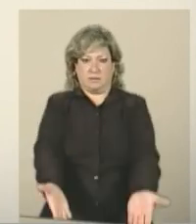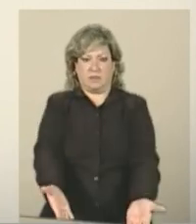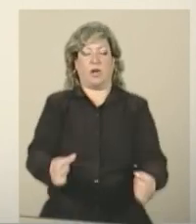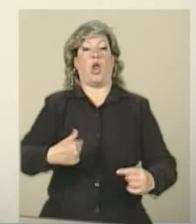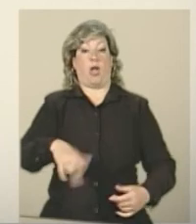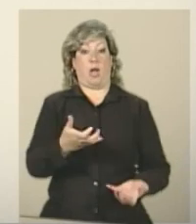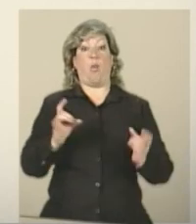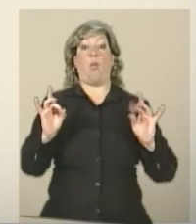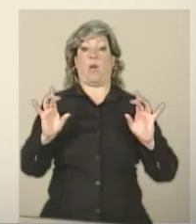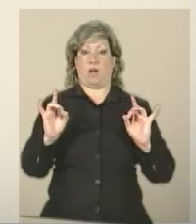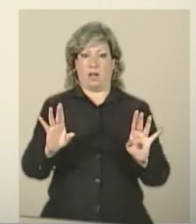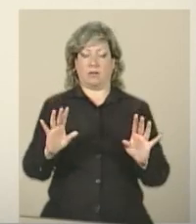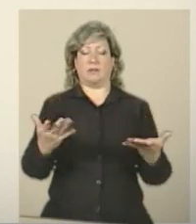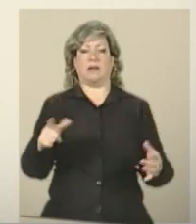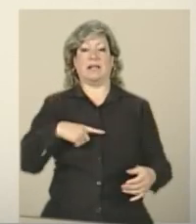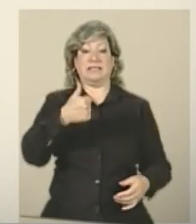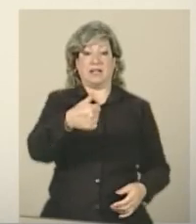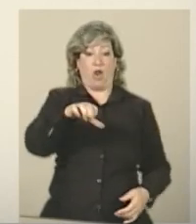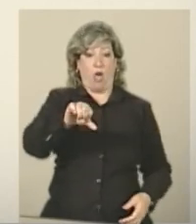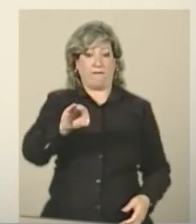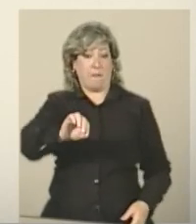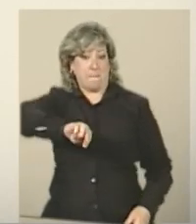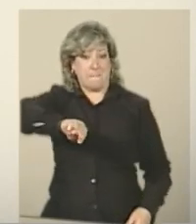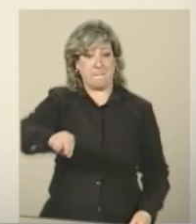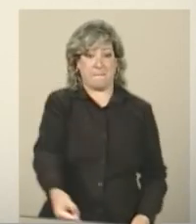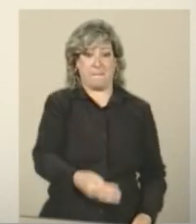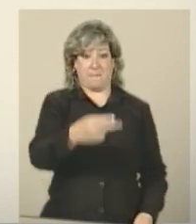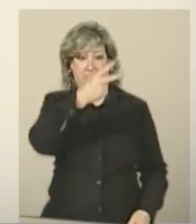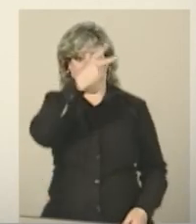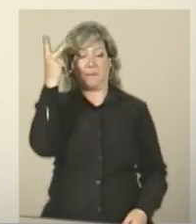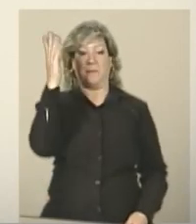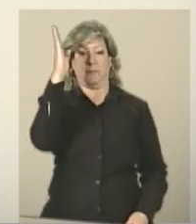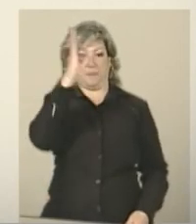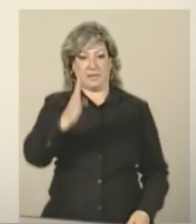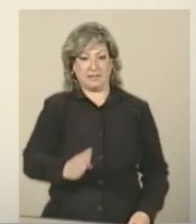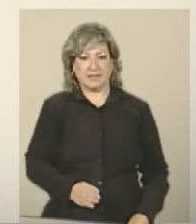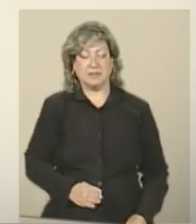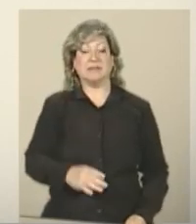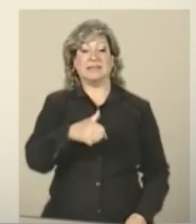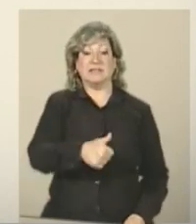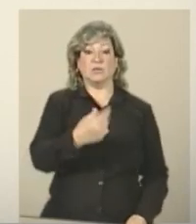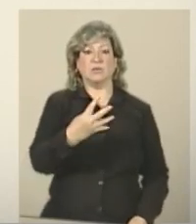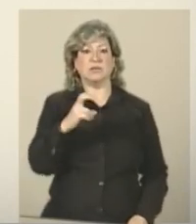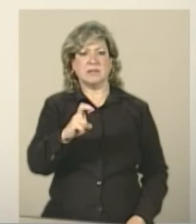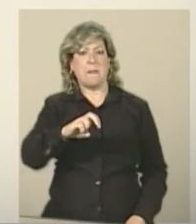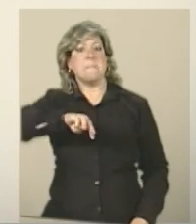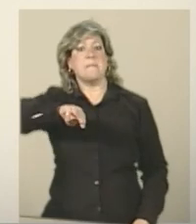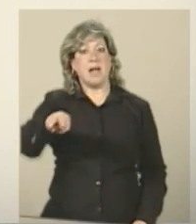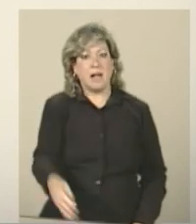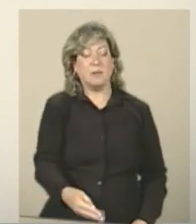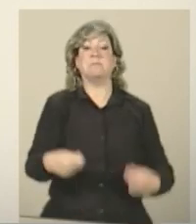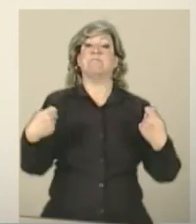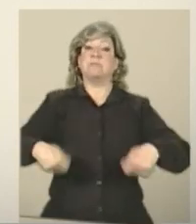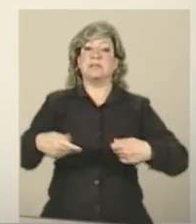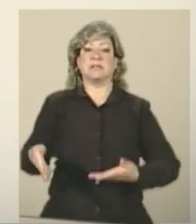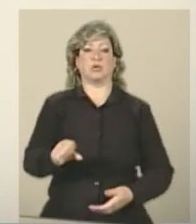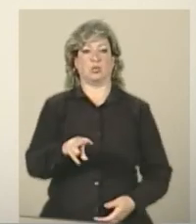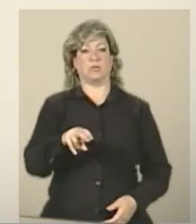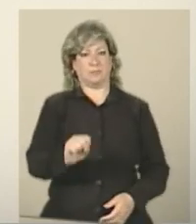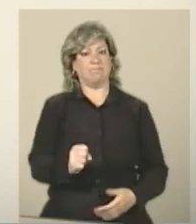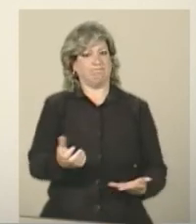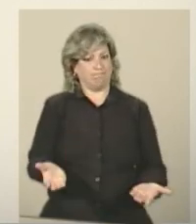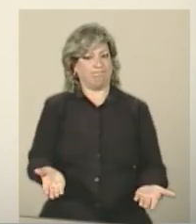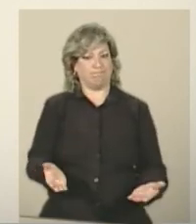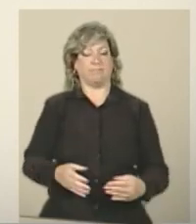de qualidade do 190 milhões de brasileiros 145 milhões dependem do